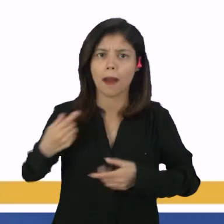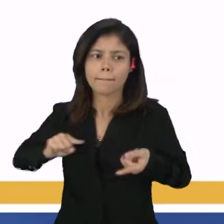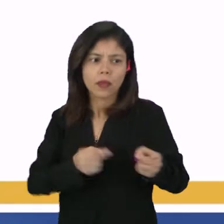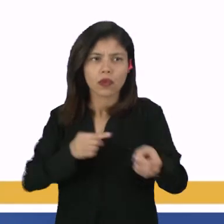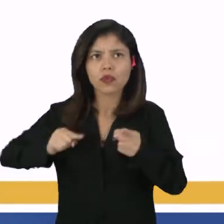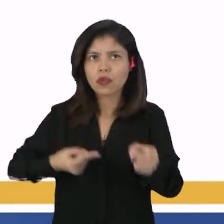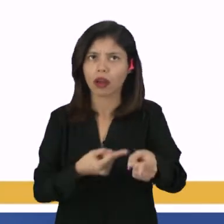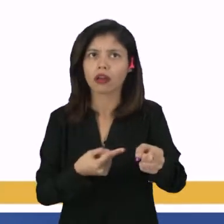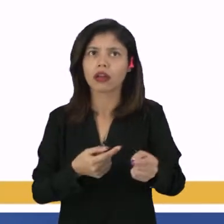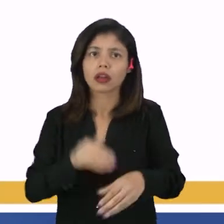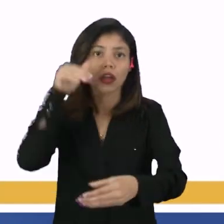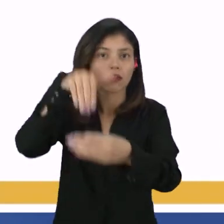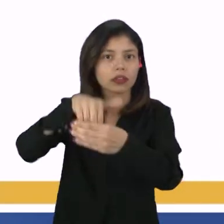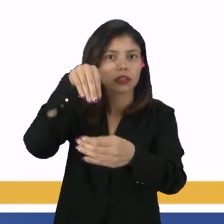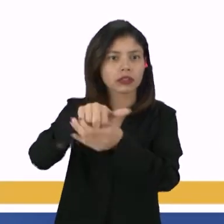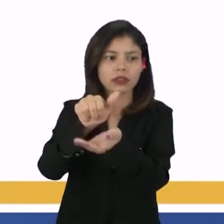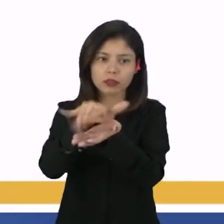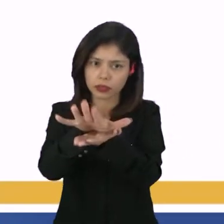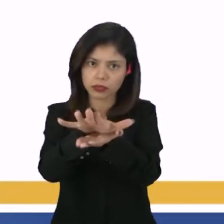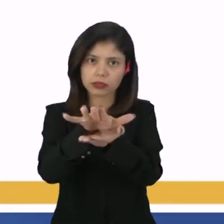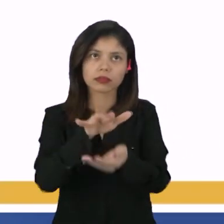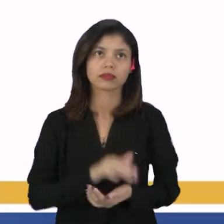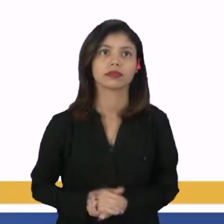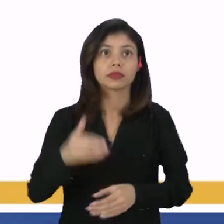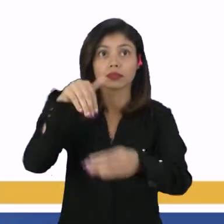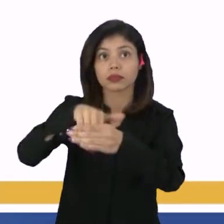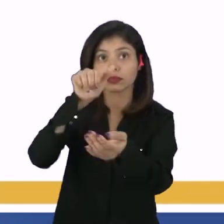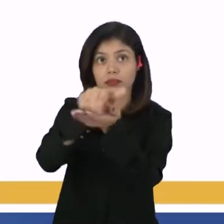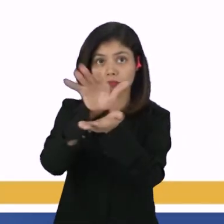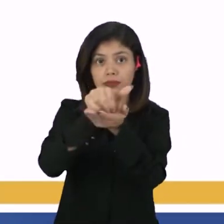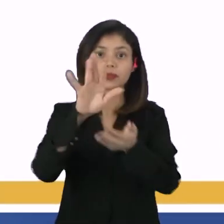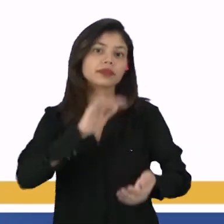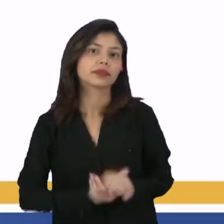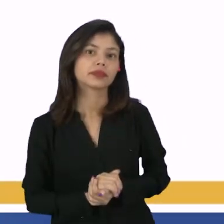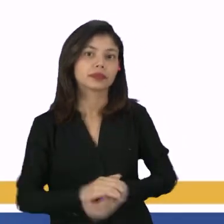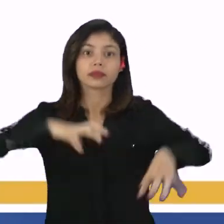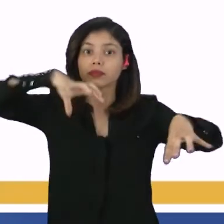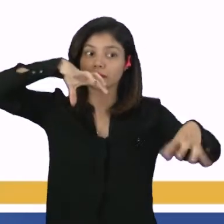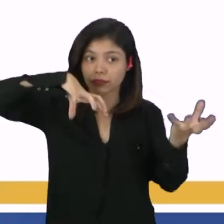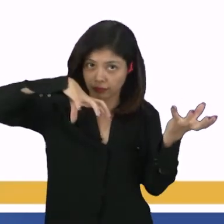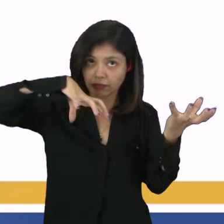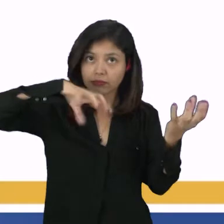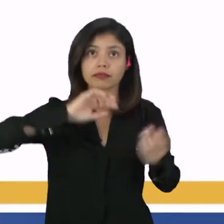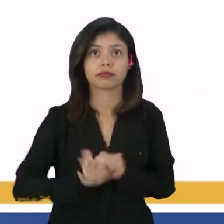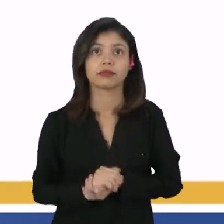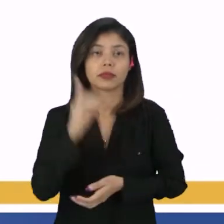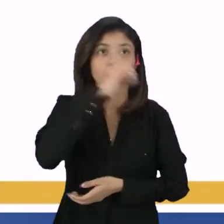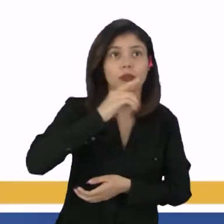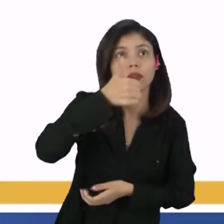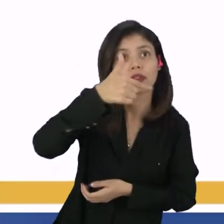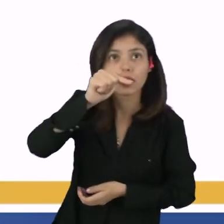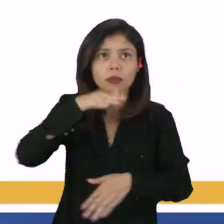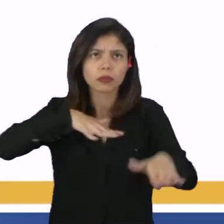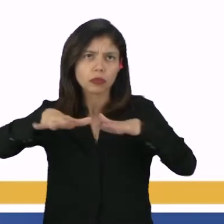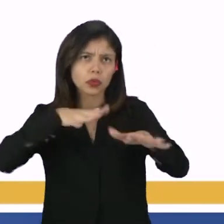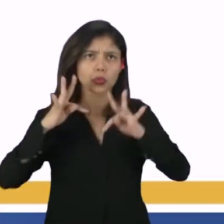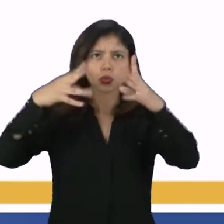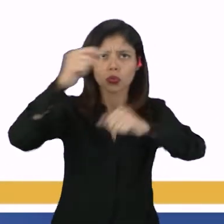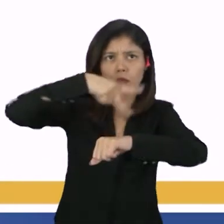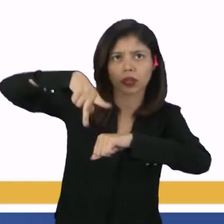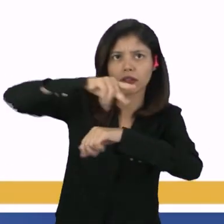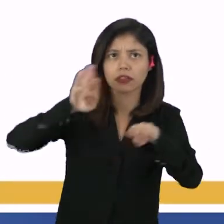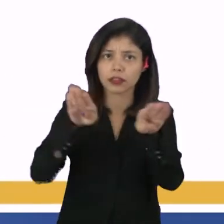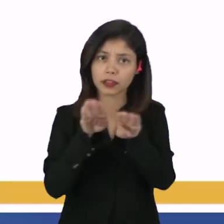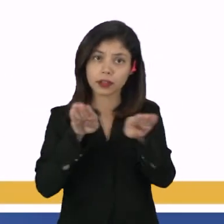sociais após votação de impeachment. A votação do impeachment na Câmara dos Deputados neste domingo, 17,